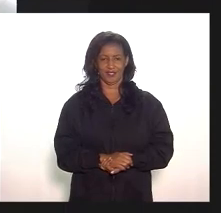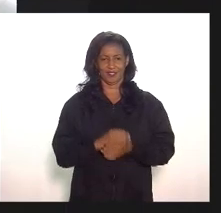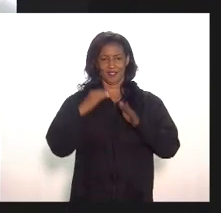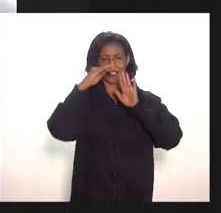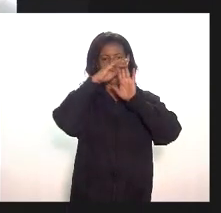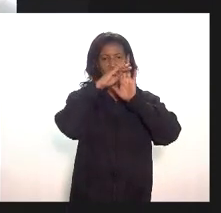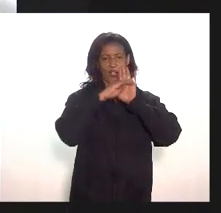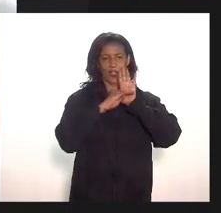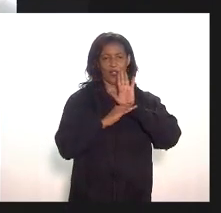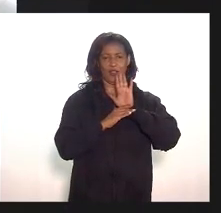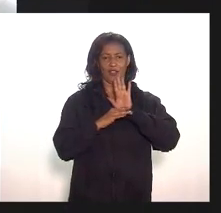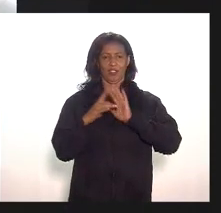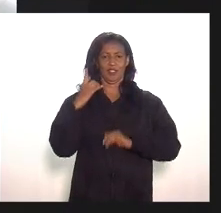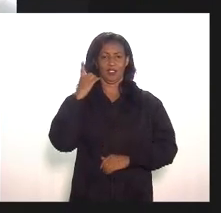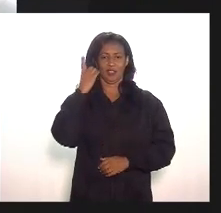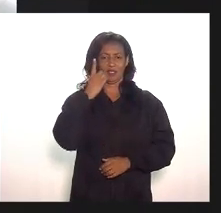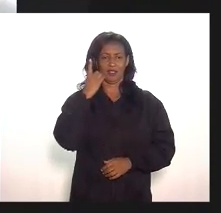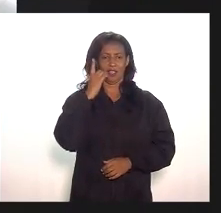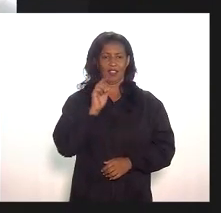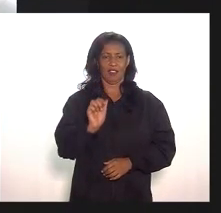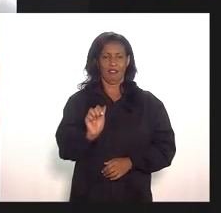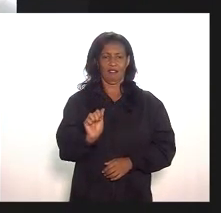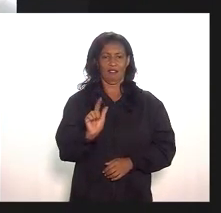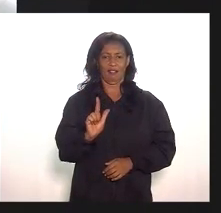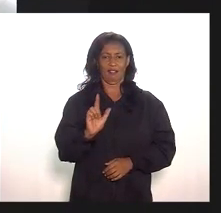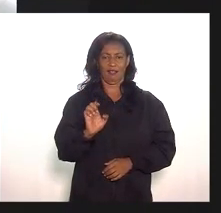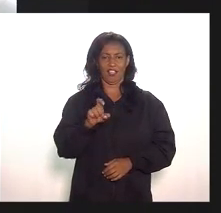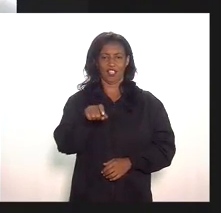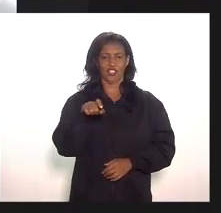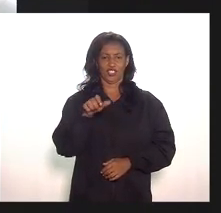deputado Alexandre Kinoplock.